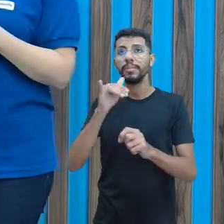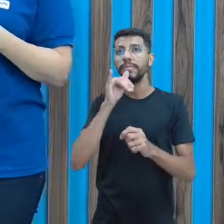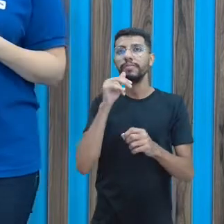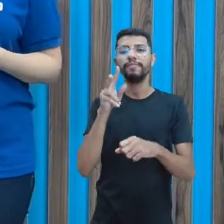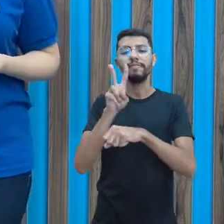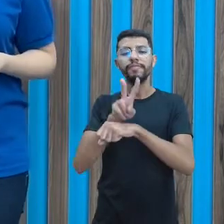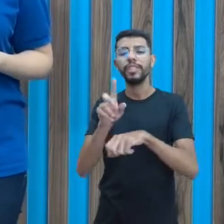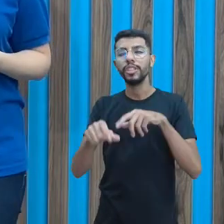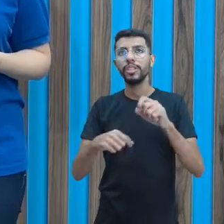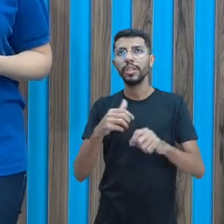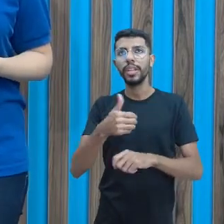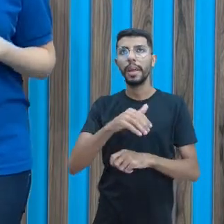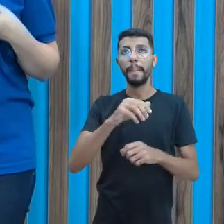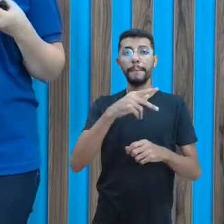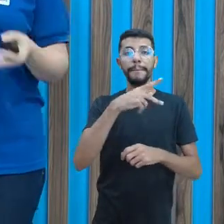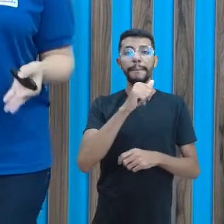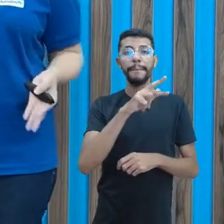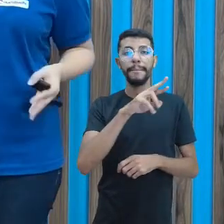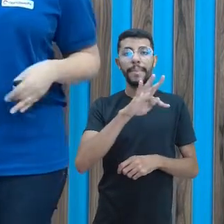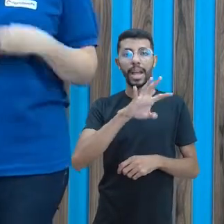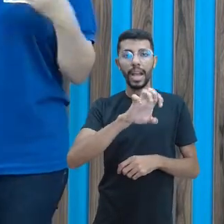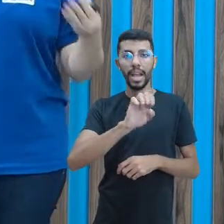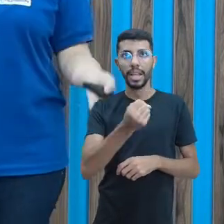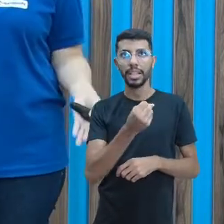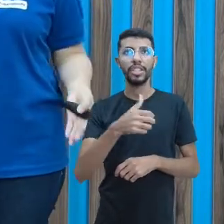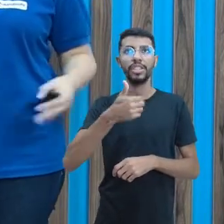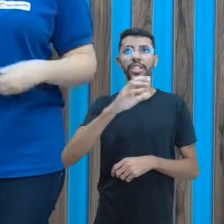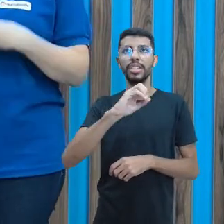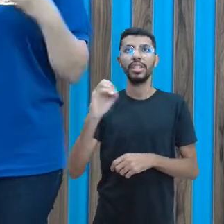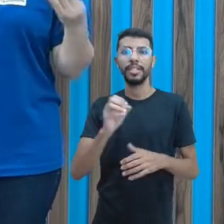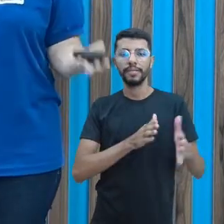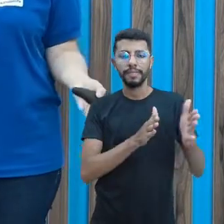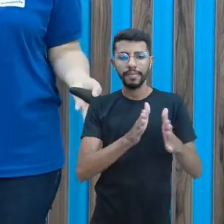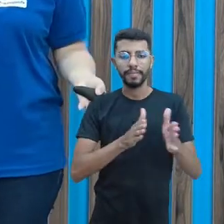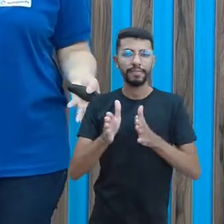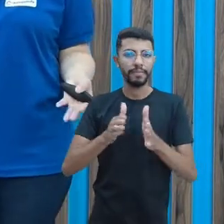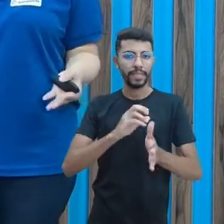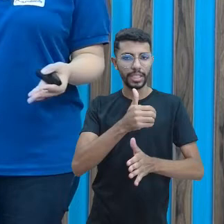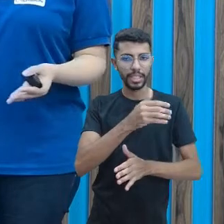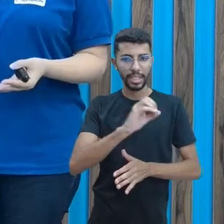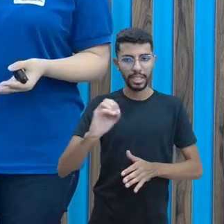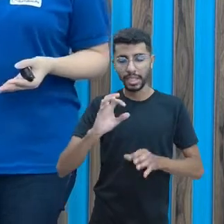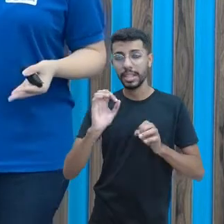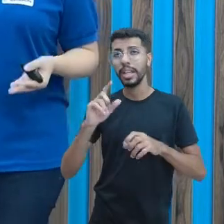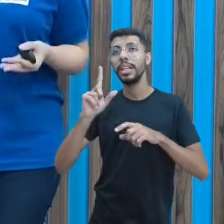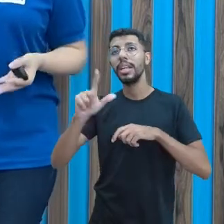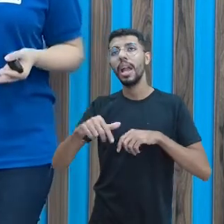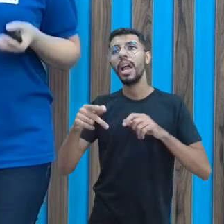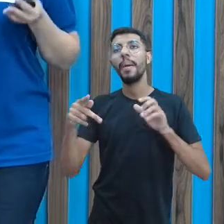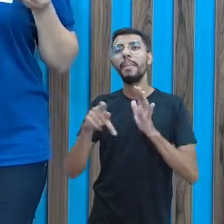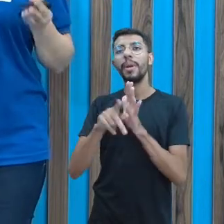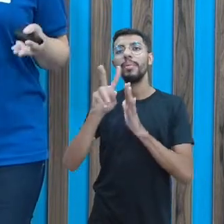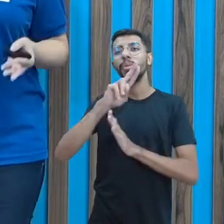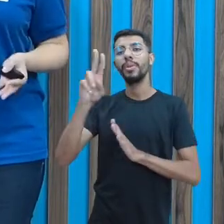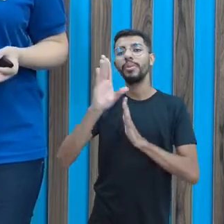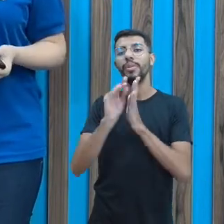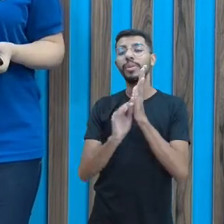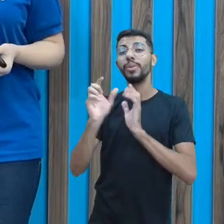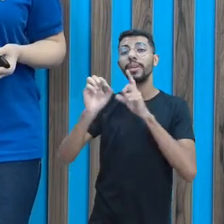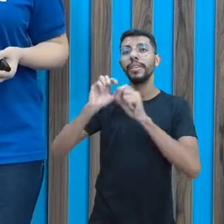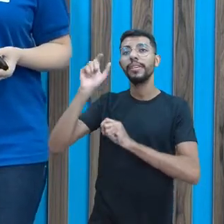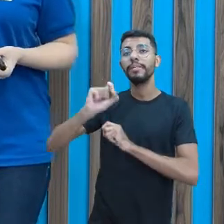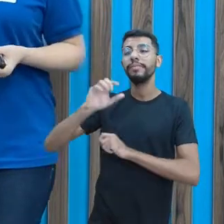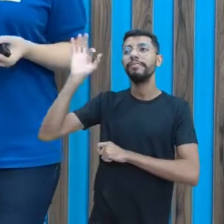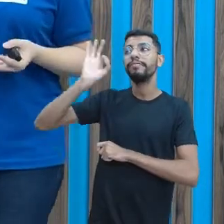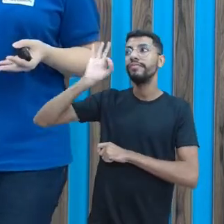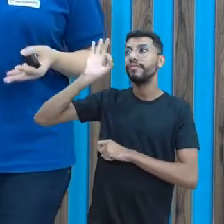dá o nome desse conteúdo, né, que é percentagem, porcentagem, percentual, e tudo isso traz essa ideia da divisão,